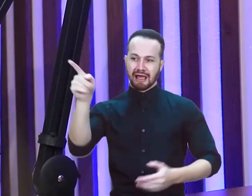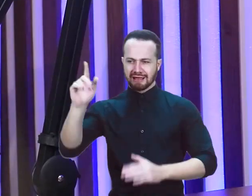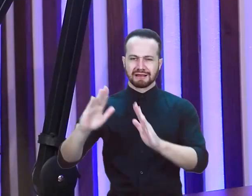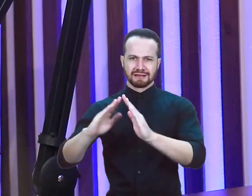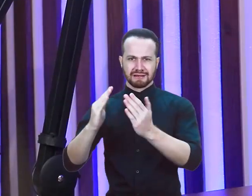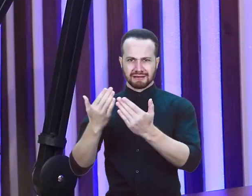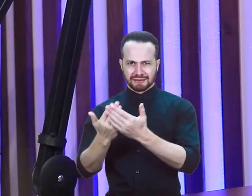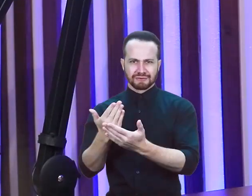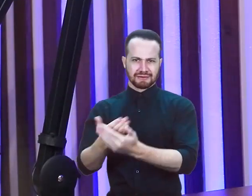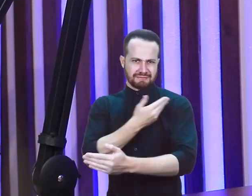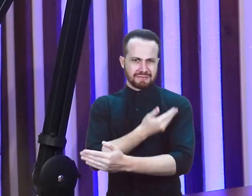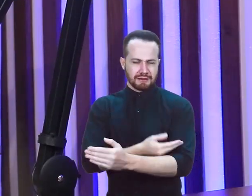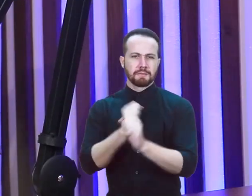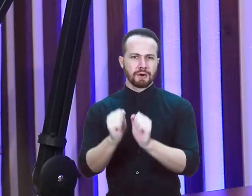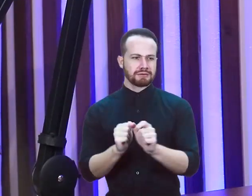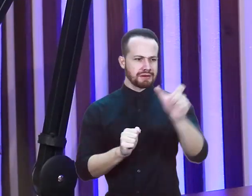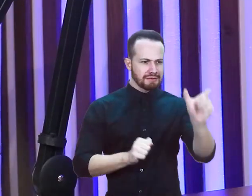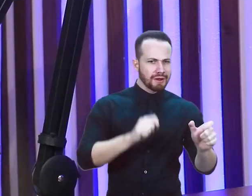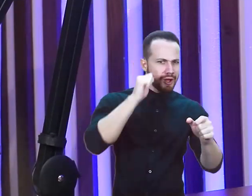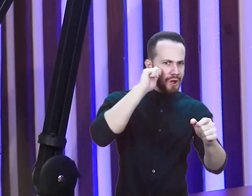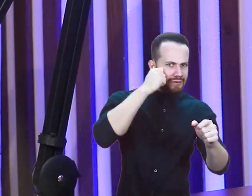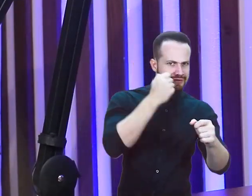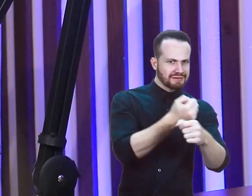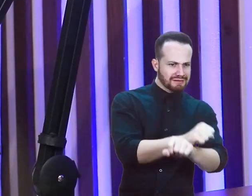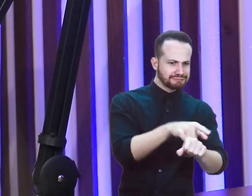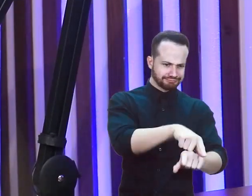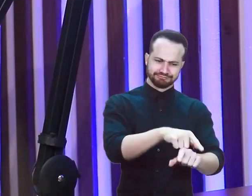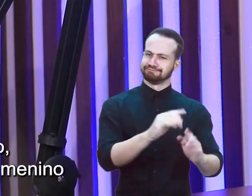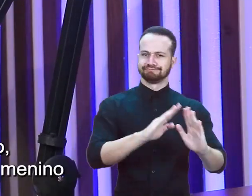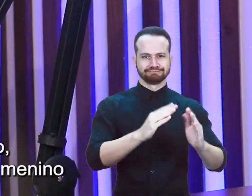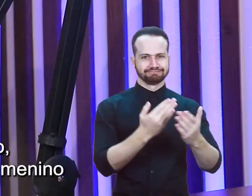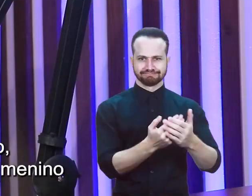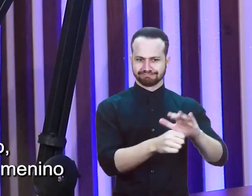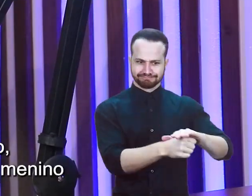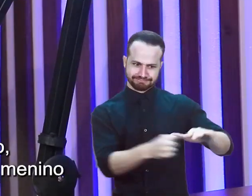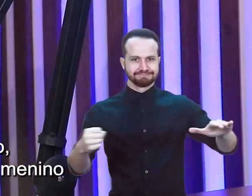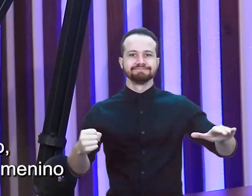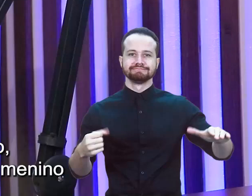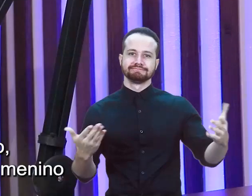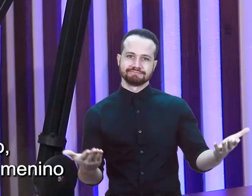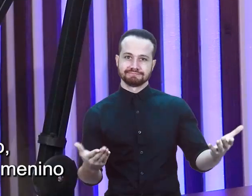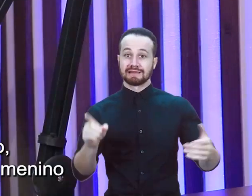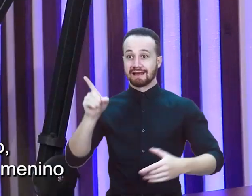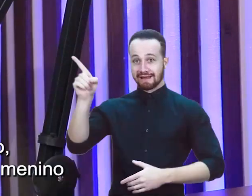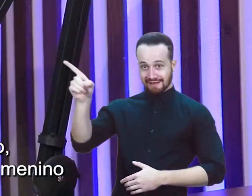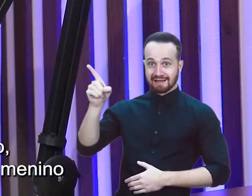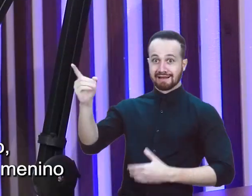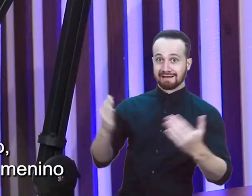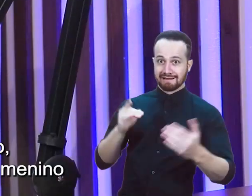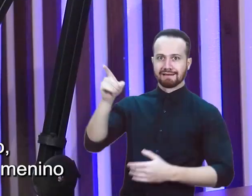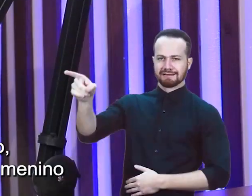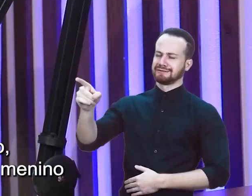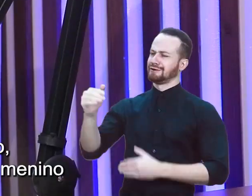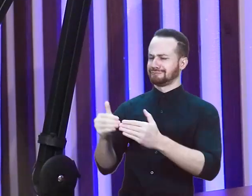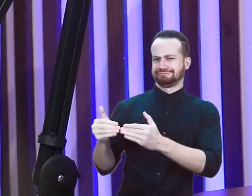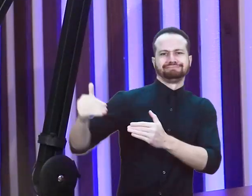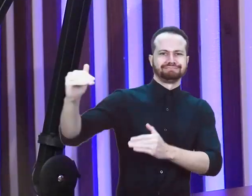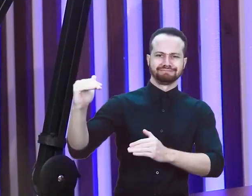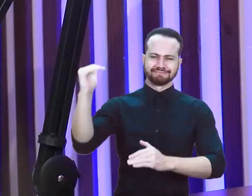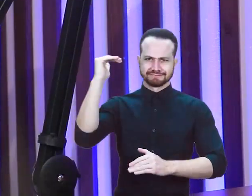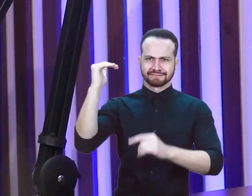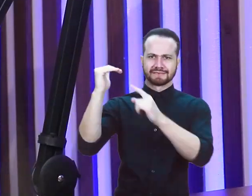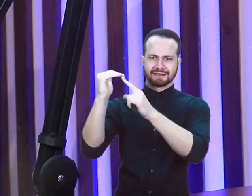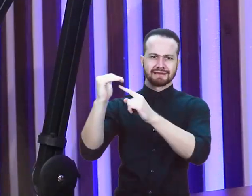escola, o menino e a menina negra não estiveram na escola. O que significa que o menino, a menina branca, está à frente do menino